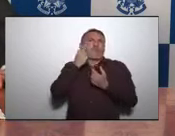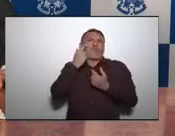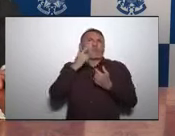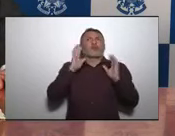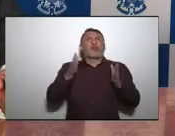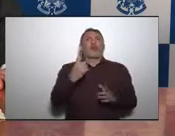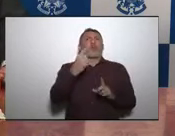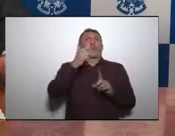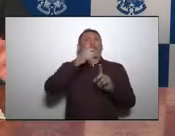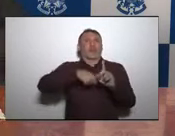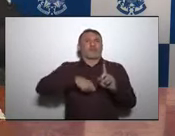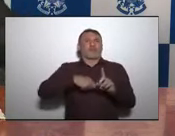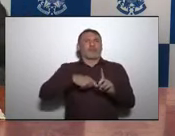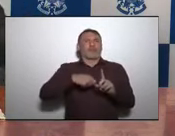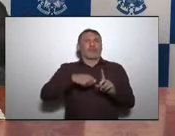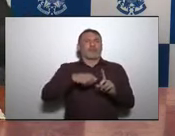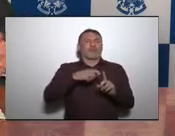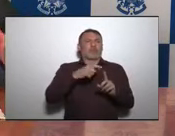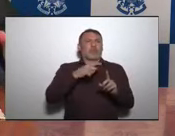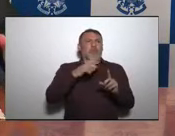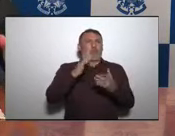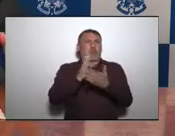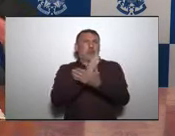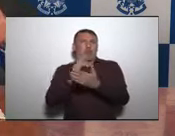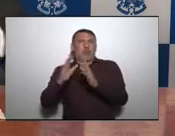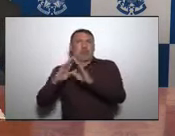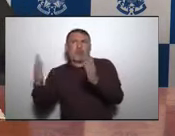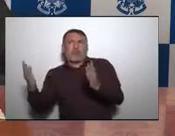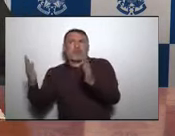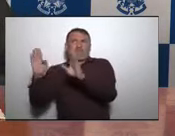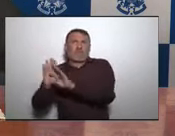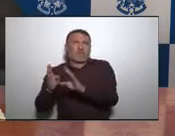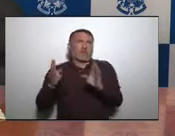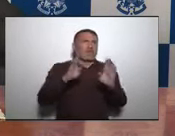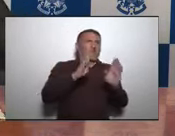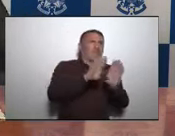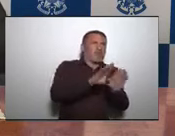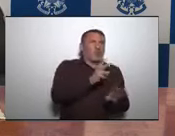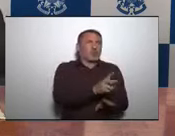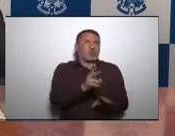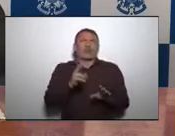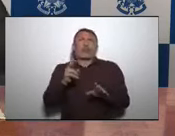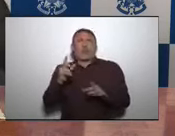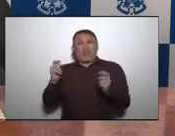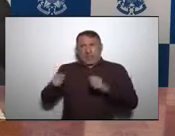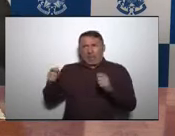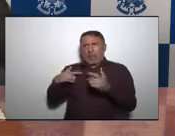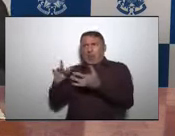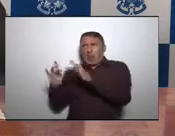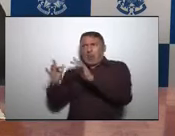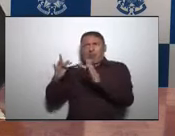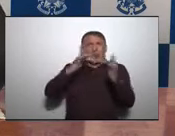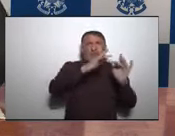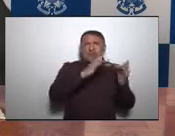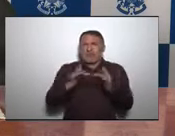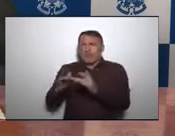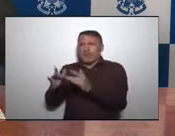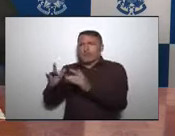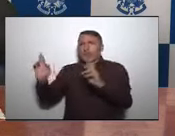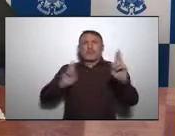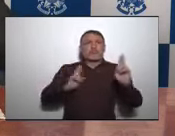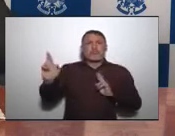de fechamento. Outras ficaram abertas. É possível a gente adotar alguma medida que permita a gente retomar